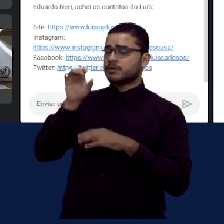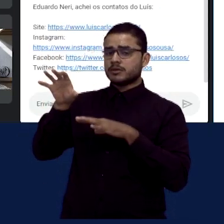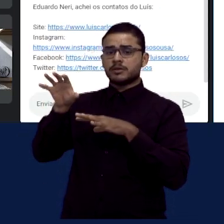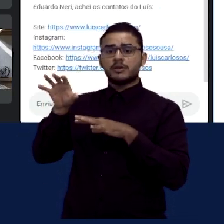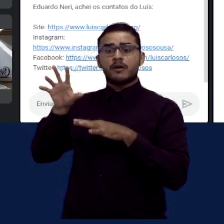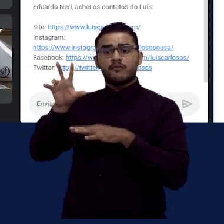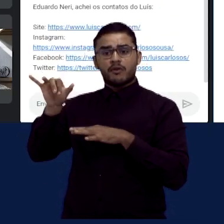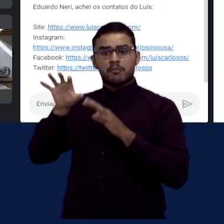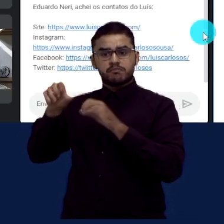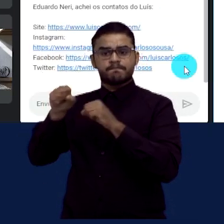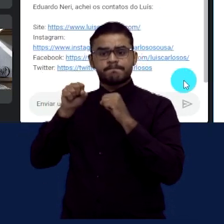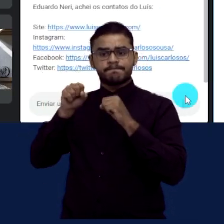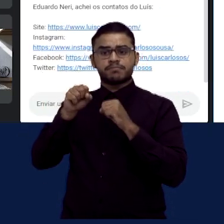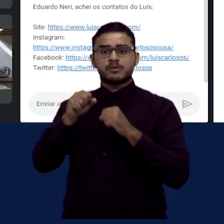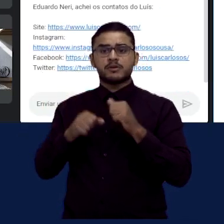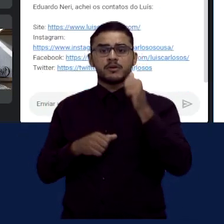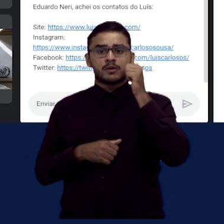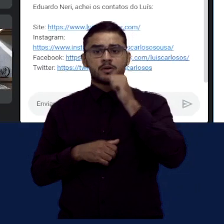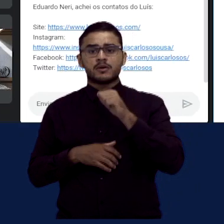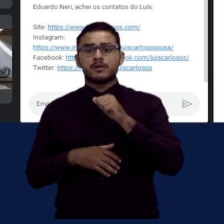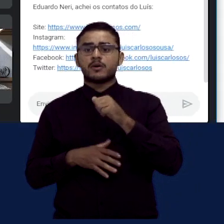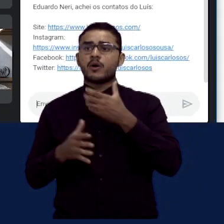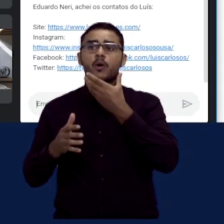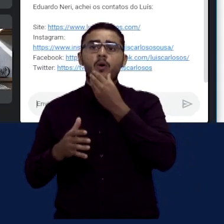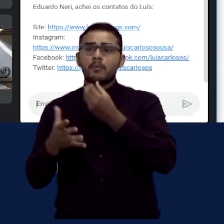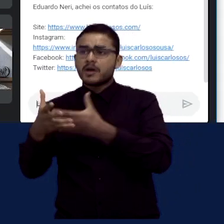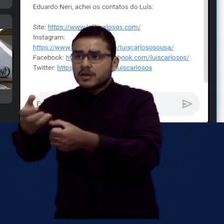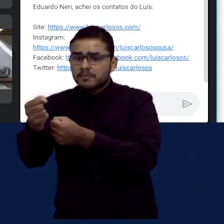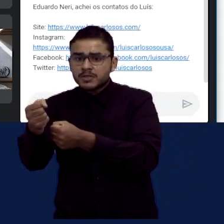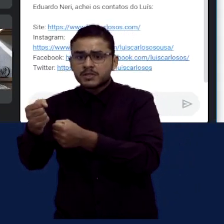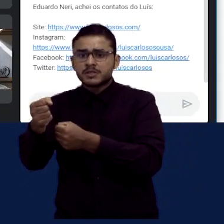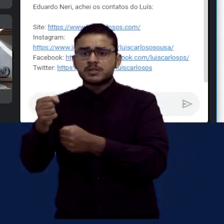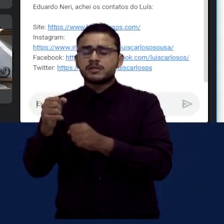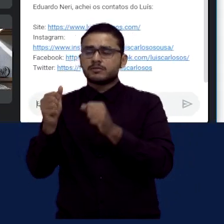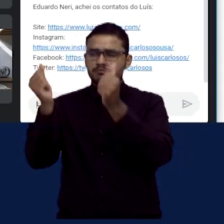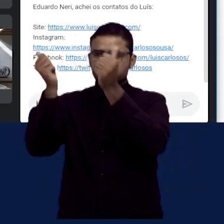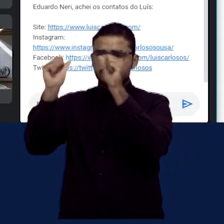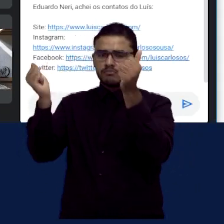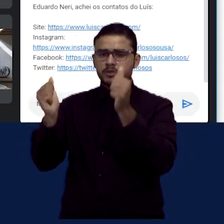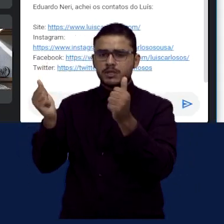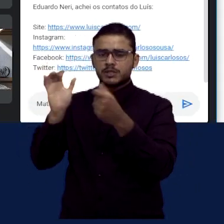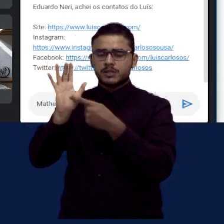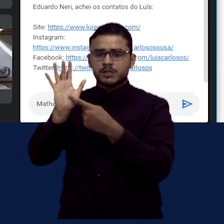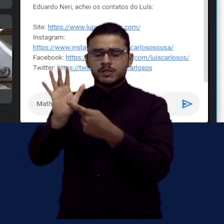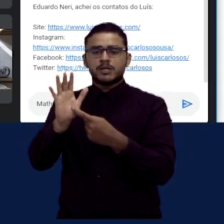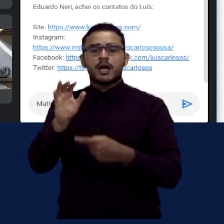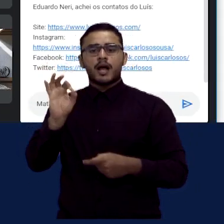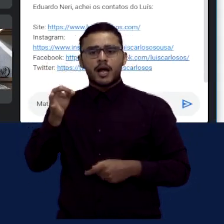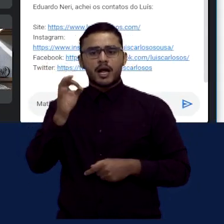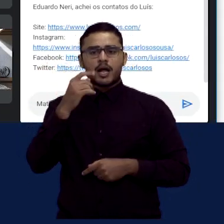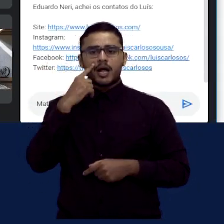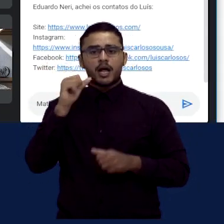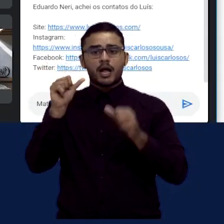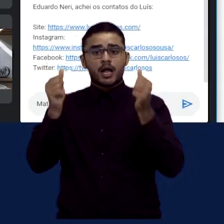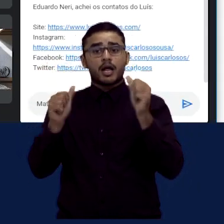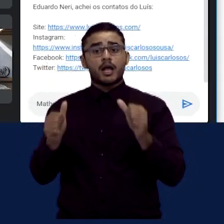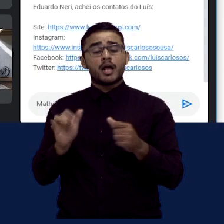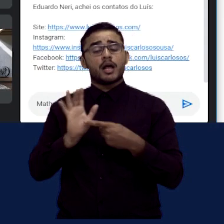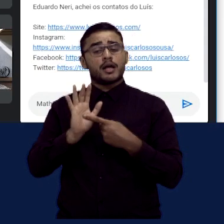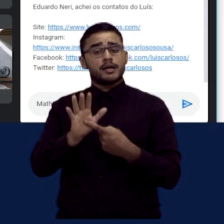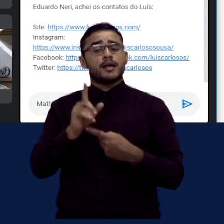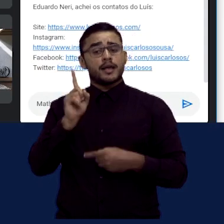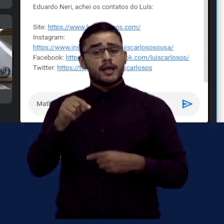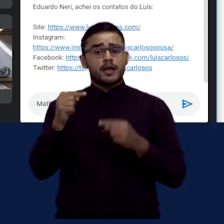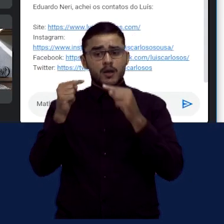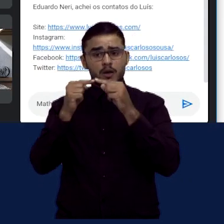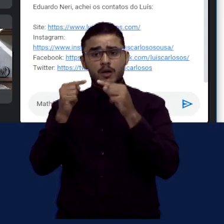mulher tentando segurar esse homem. Uma escultura belíssima. E para mim essa escultura tem a concepção de quadrinhos.